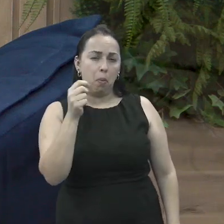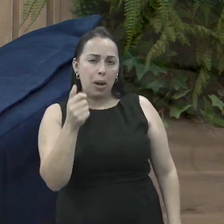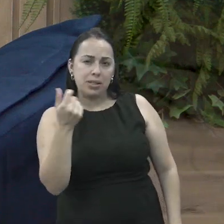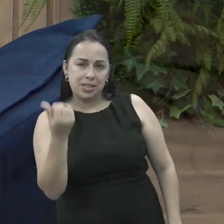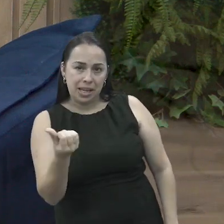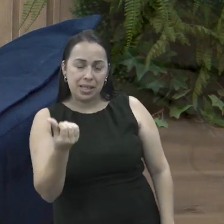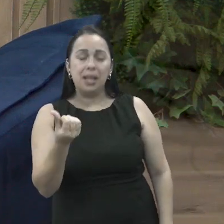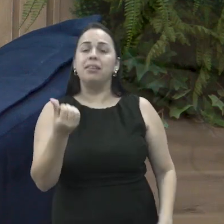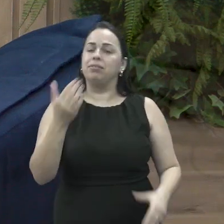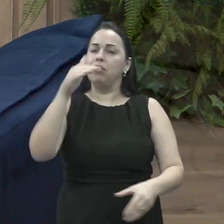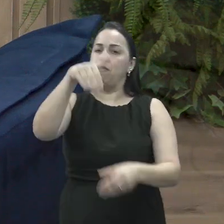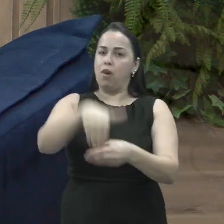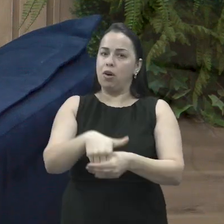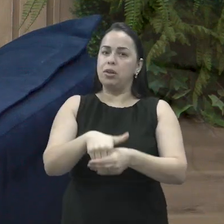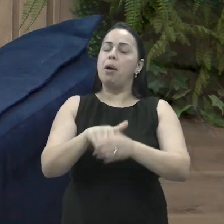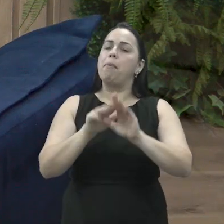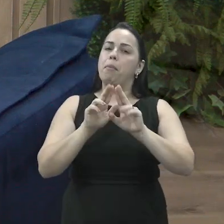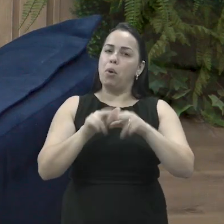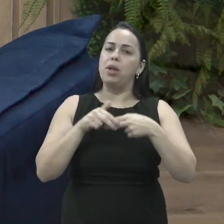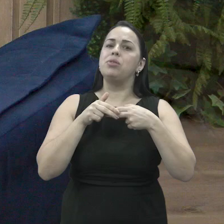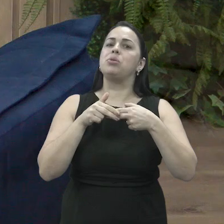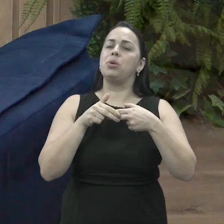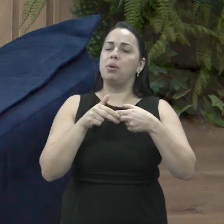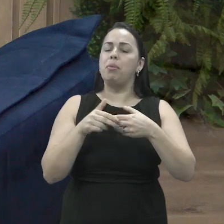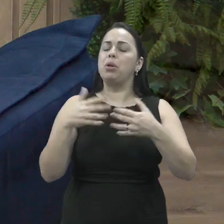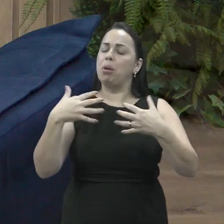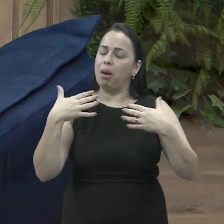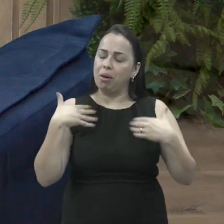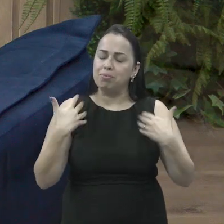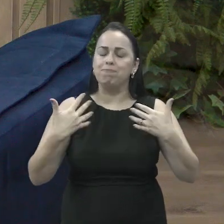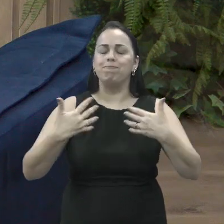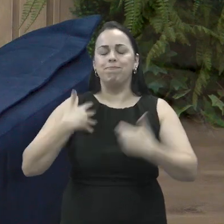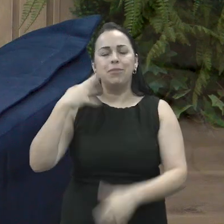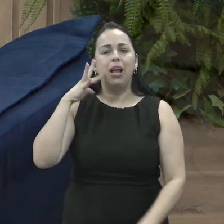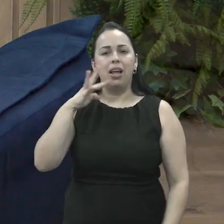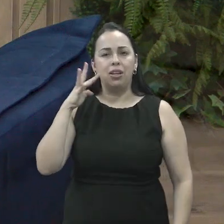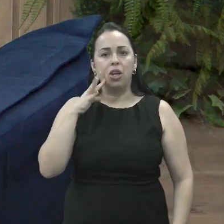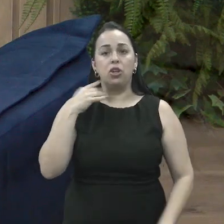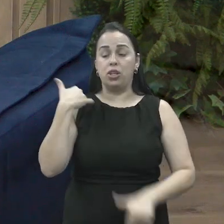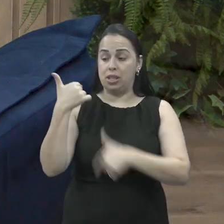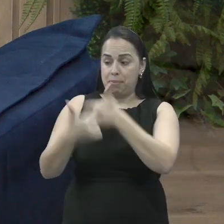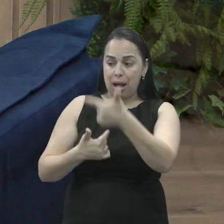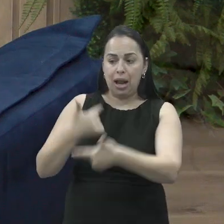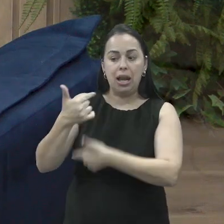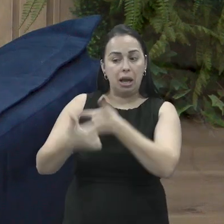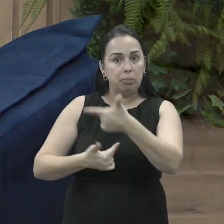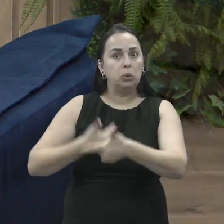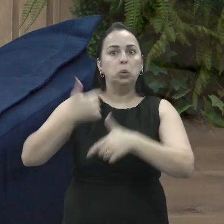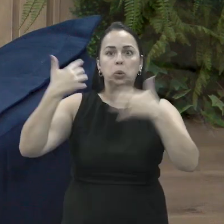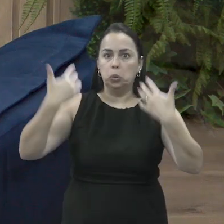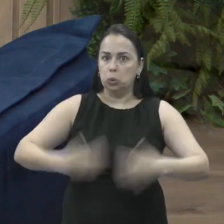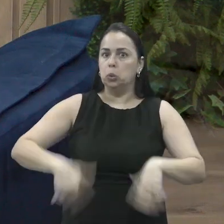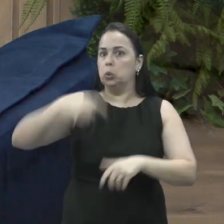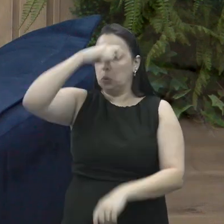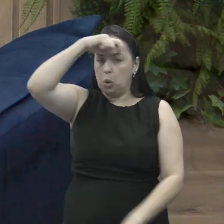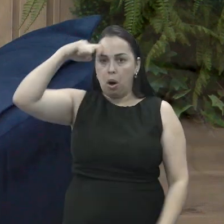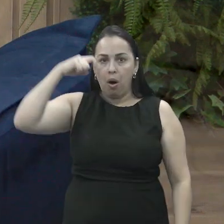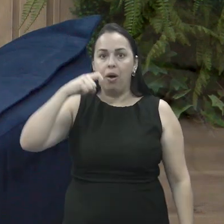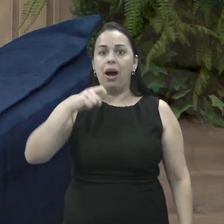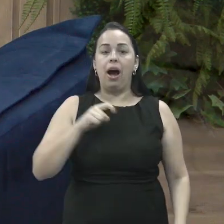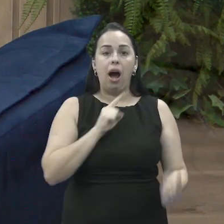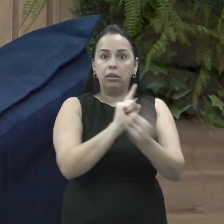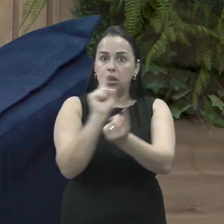7.385, para dar 6 votos, mas isso foi muito legal. Trabalhamos muito, atendemos mais